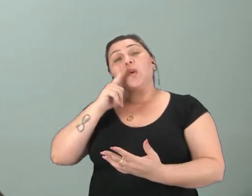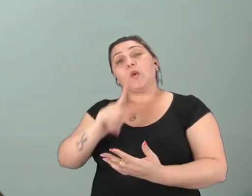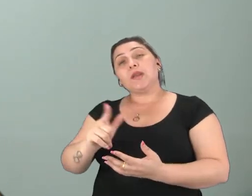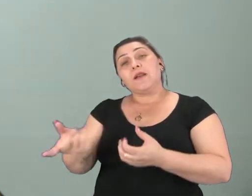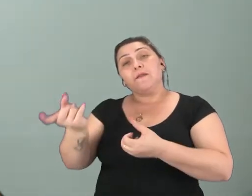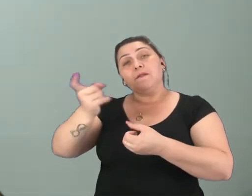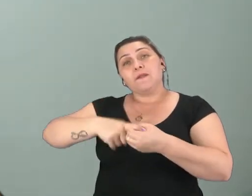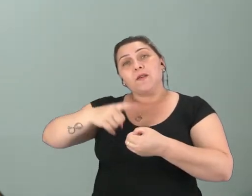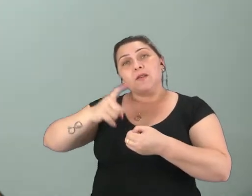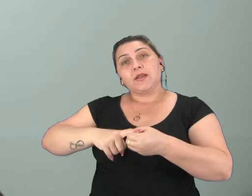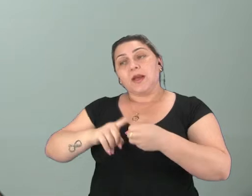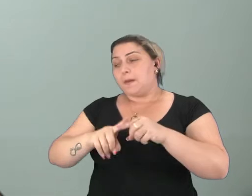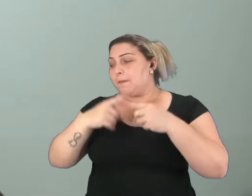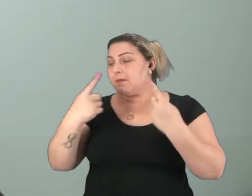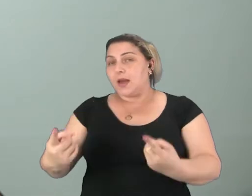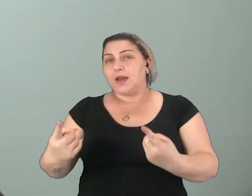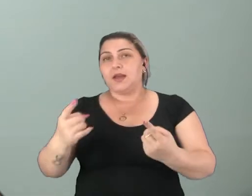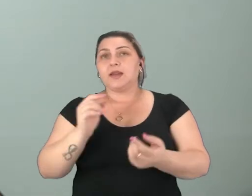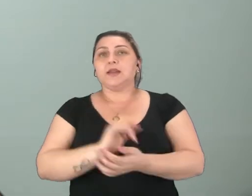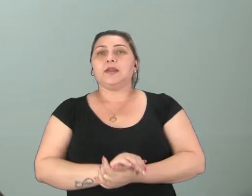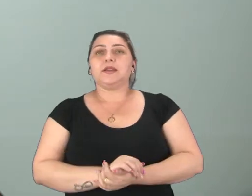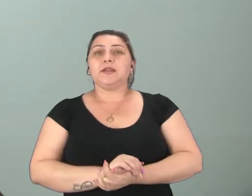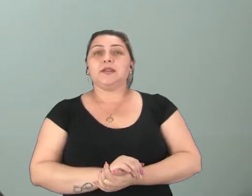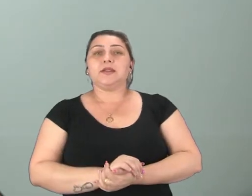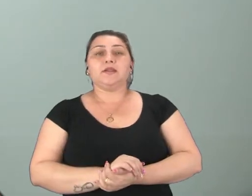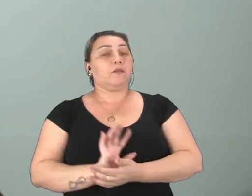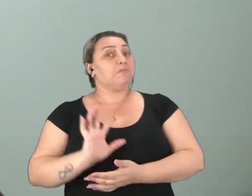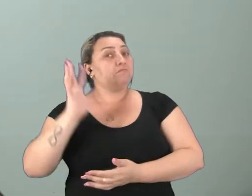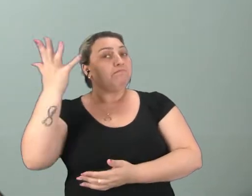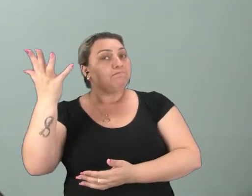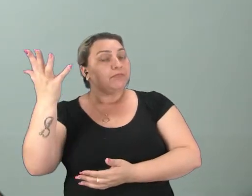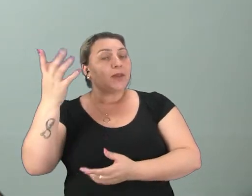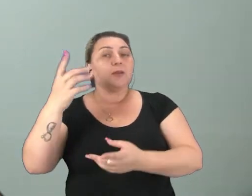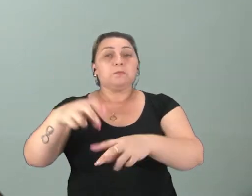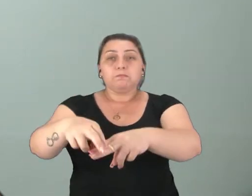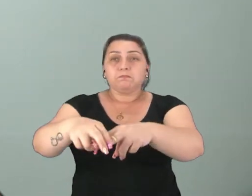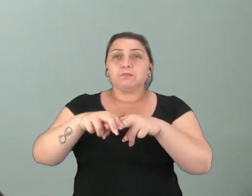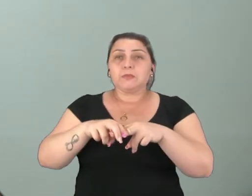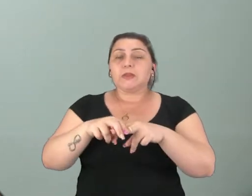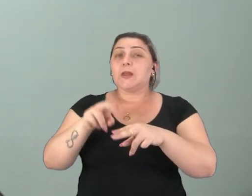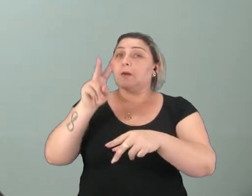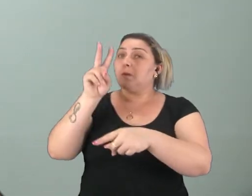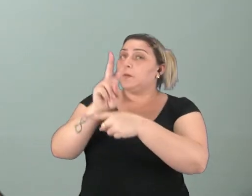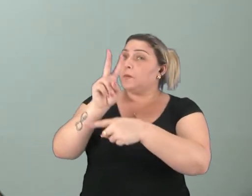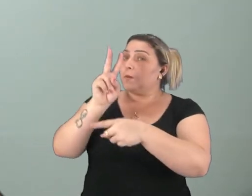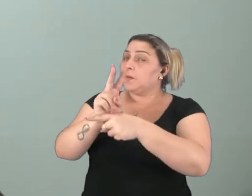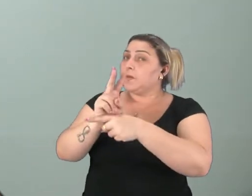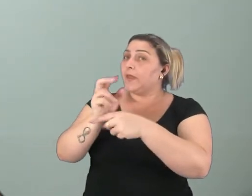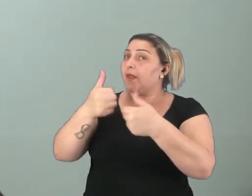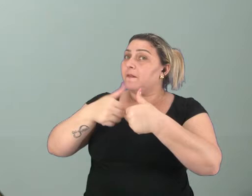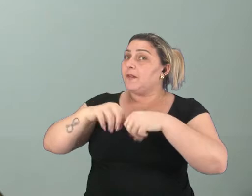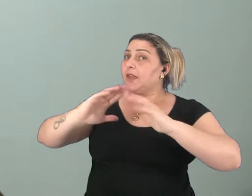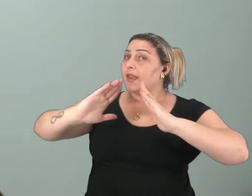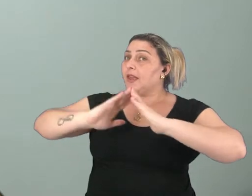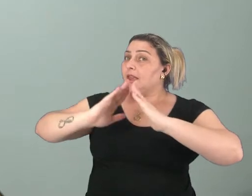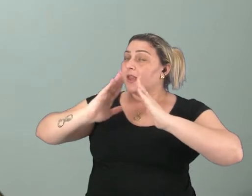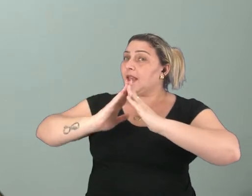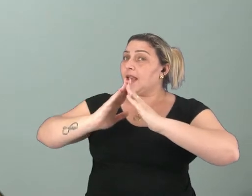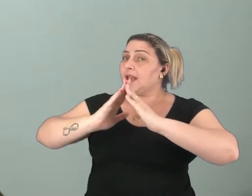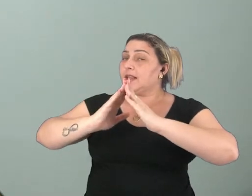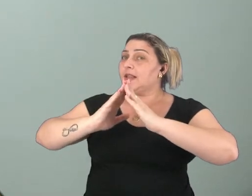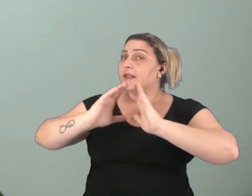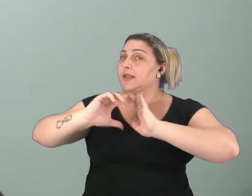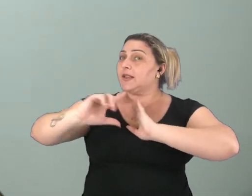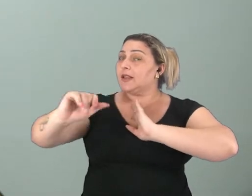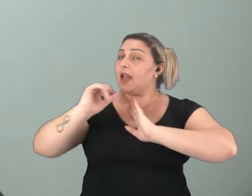consegue retornar, mas nem sempre isso acontece. Portanto, se cuidem, fiquem em casa e não